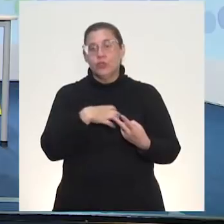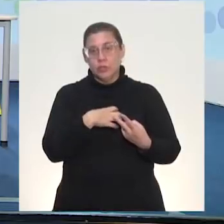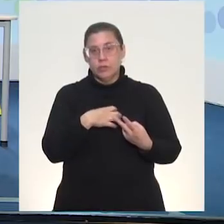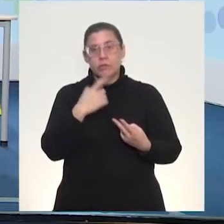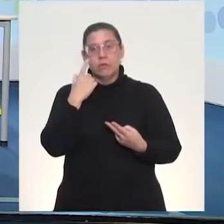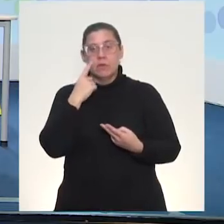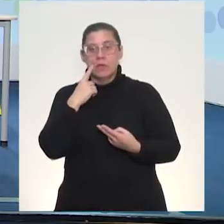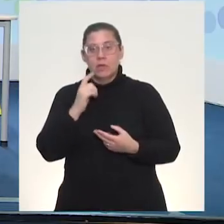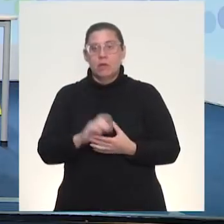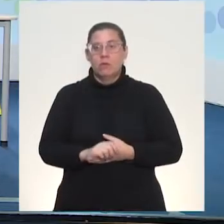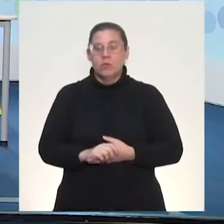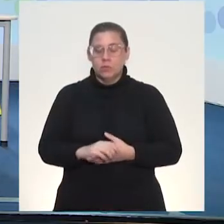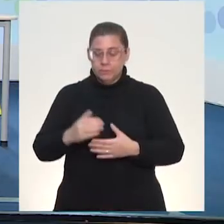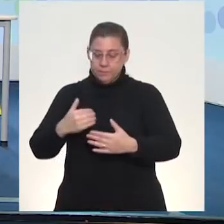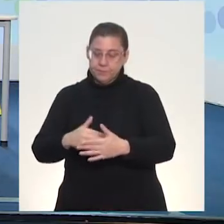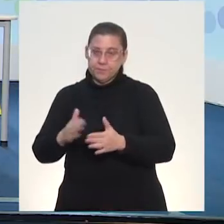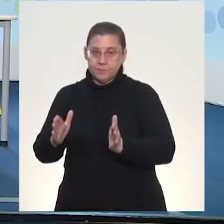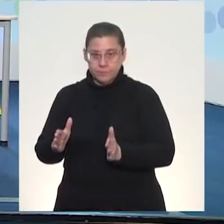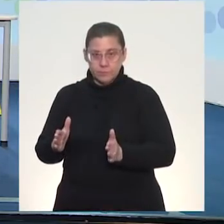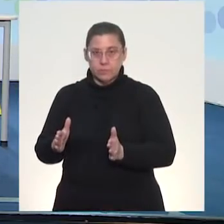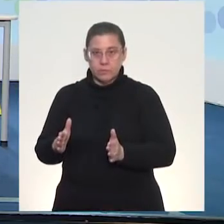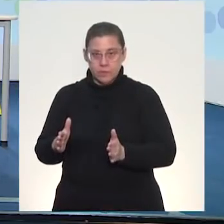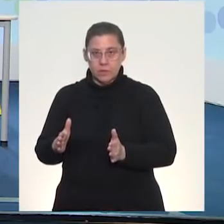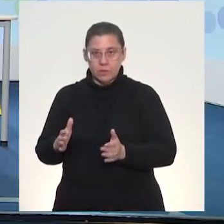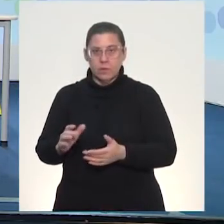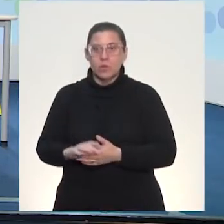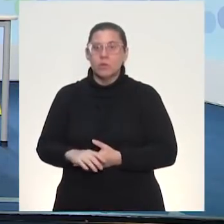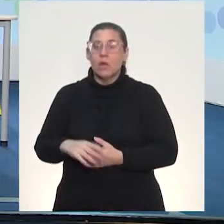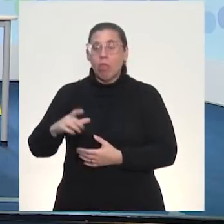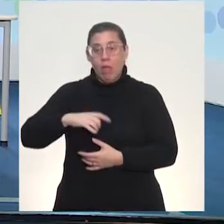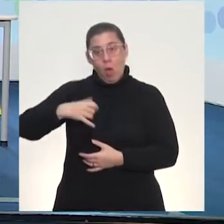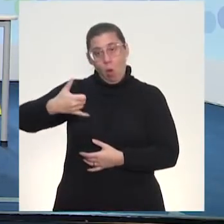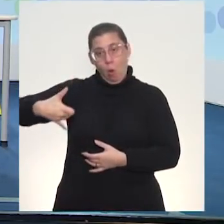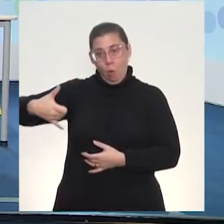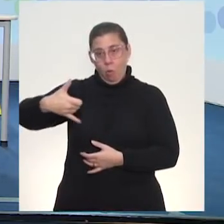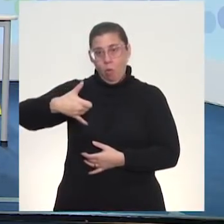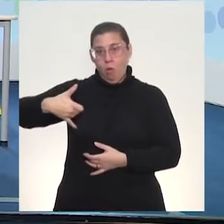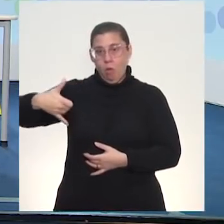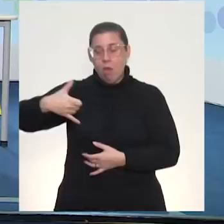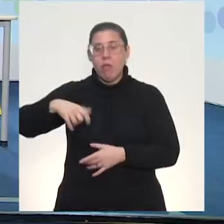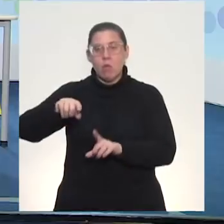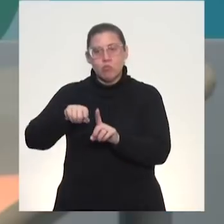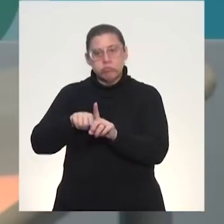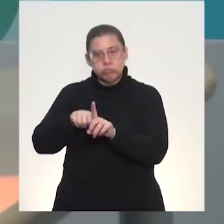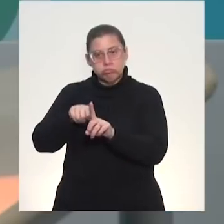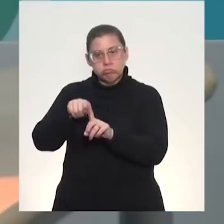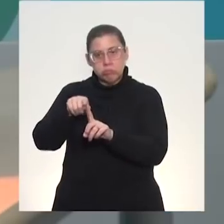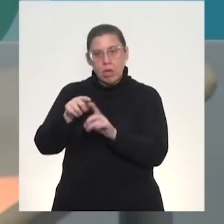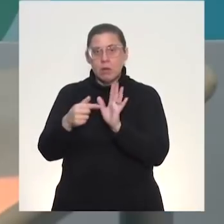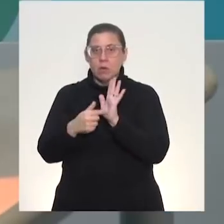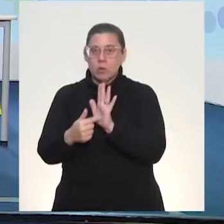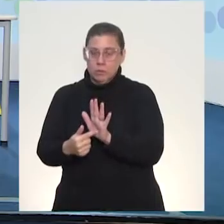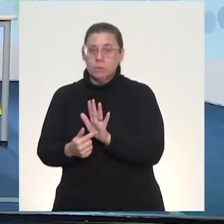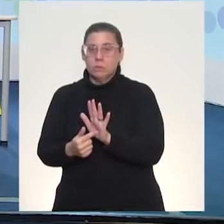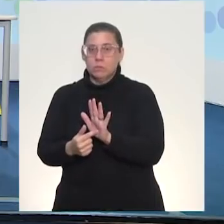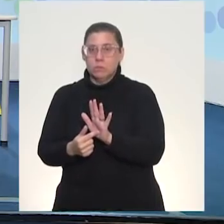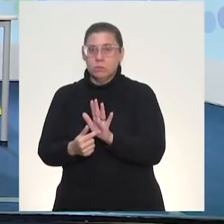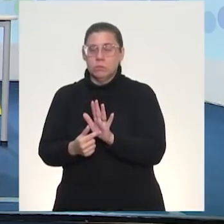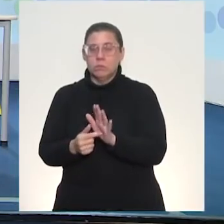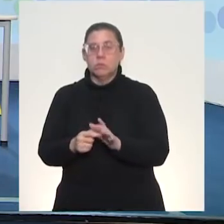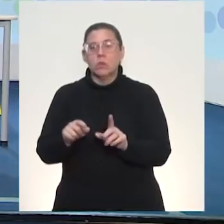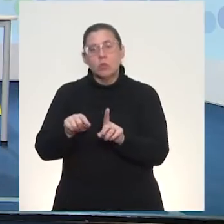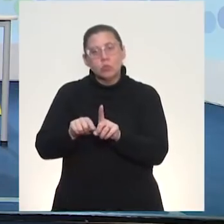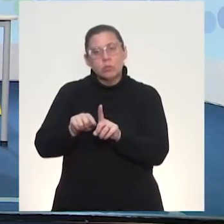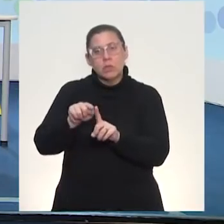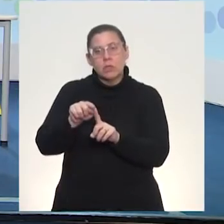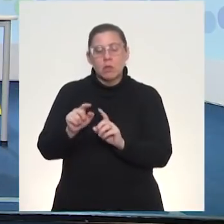é, nessa caixinha com óleo, nessa caixinha aqui contém óleo, eu tenho um termômetro para indicar a temperatura no interior dela. Essa outra